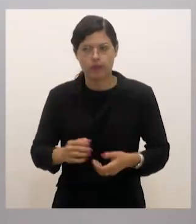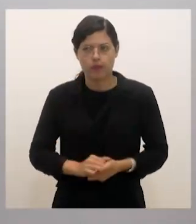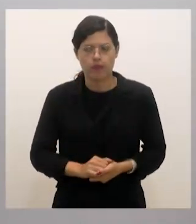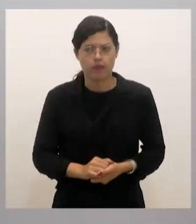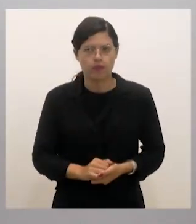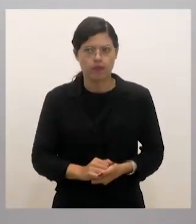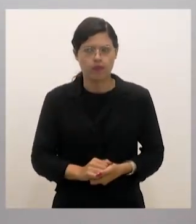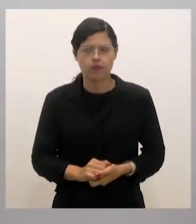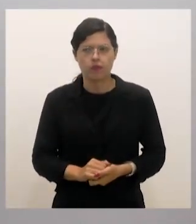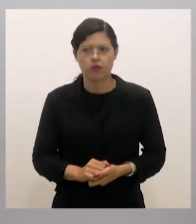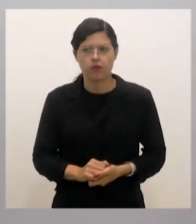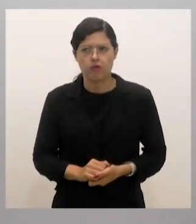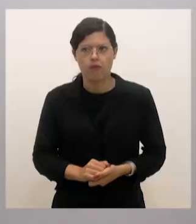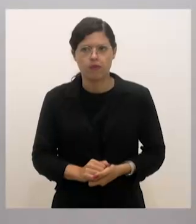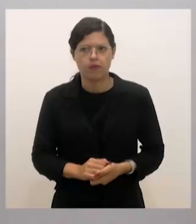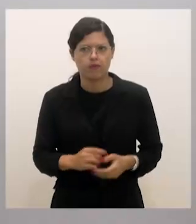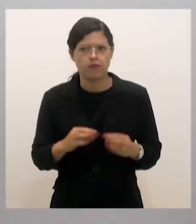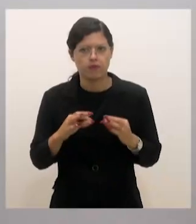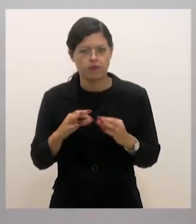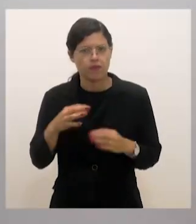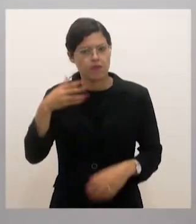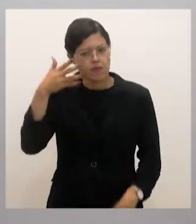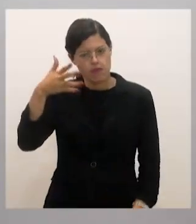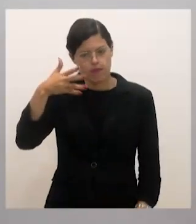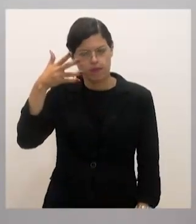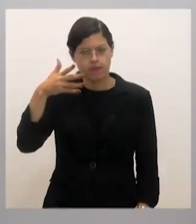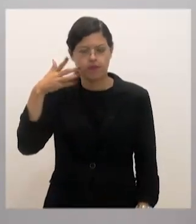a toda a locução do deputado